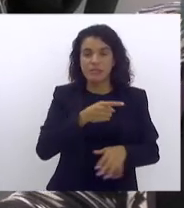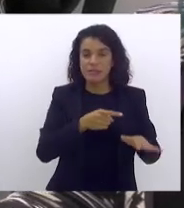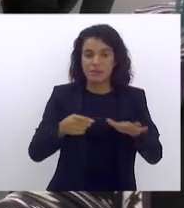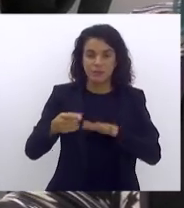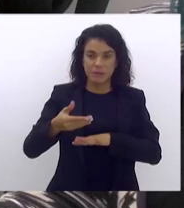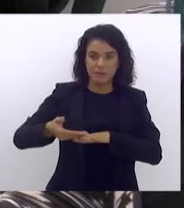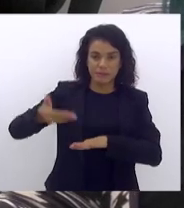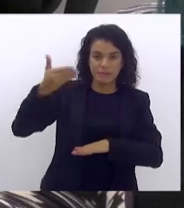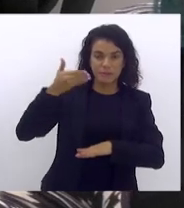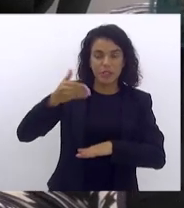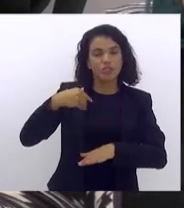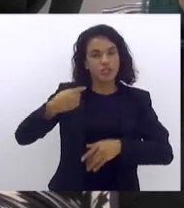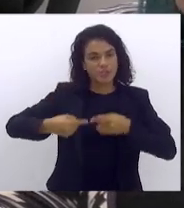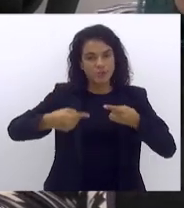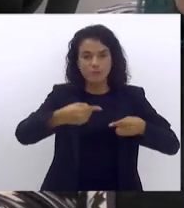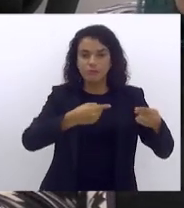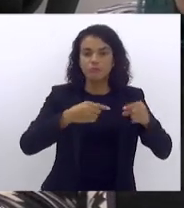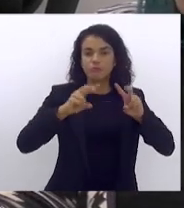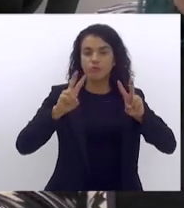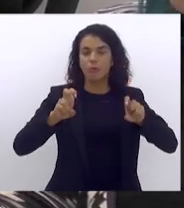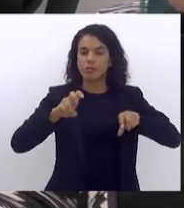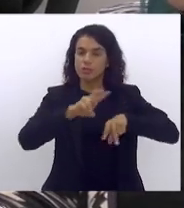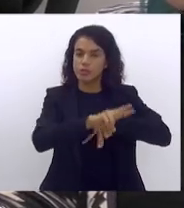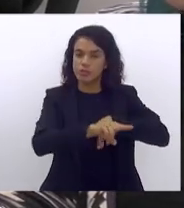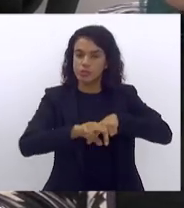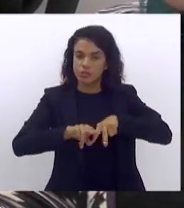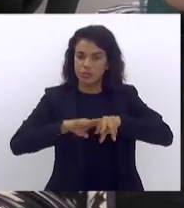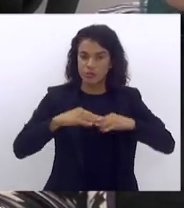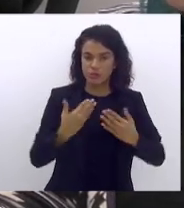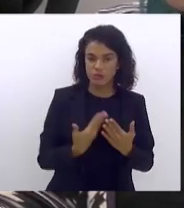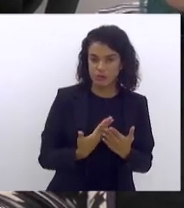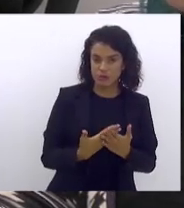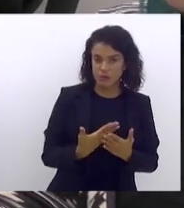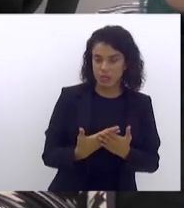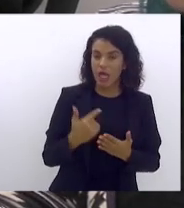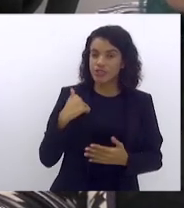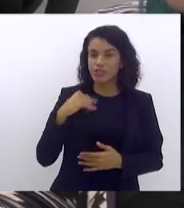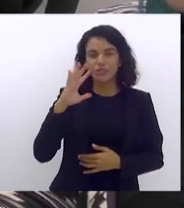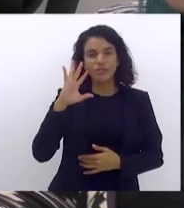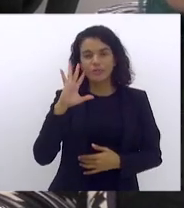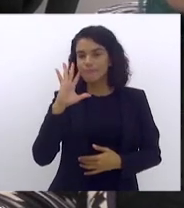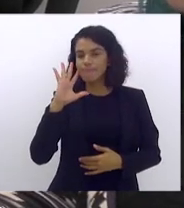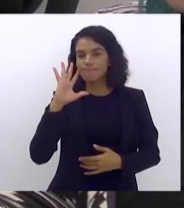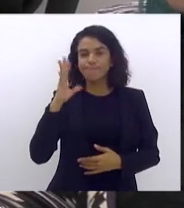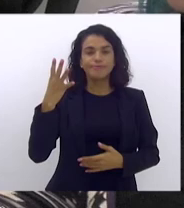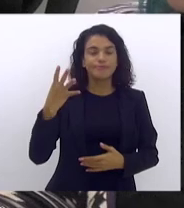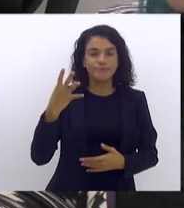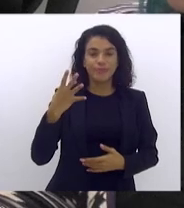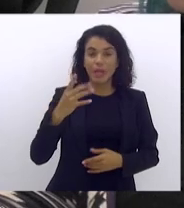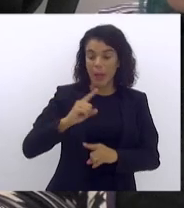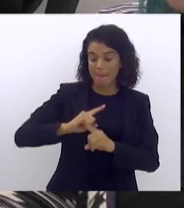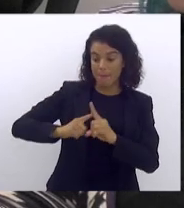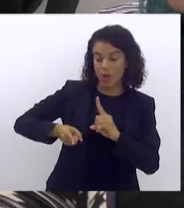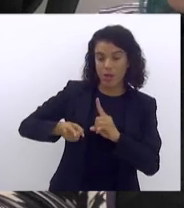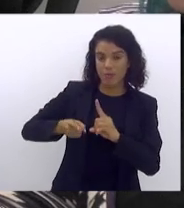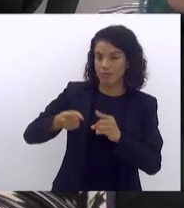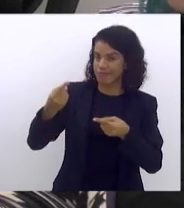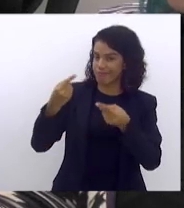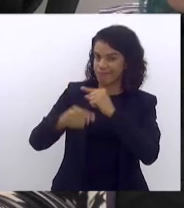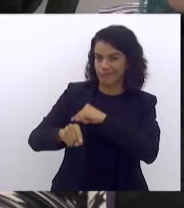sobre esse debate da discussão de gênero nas escolas. Chegamos à conclusão de que a sua proibição é